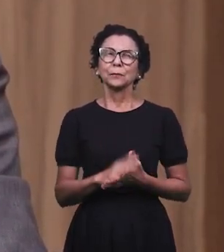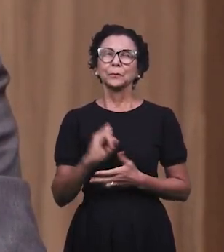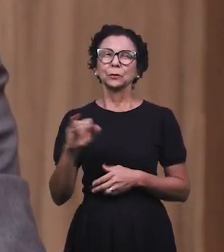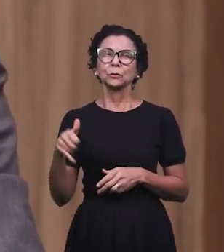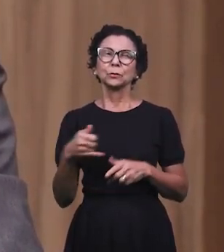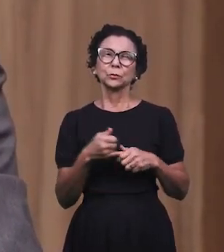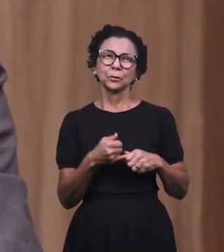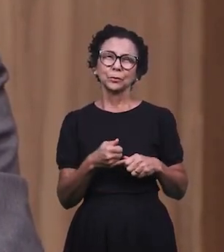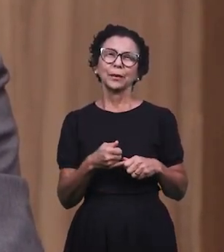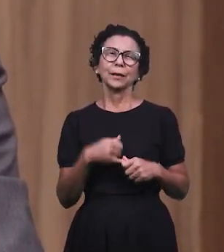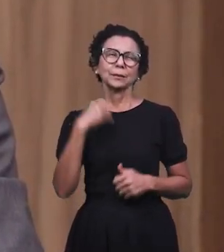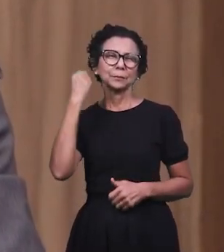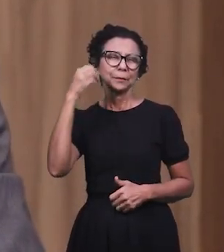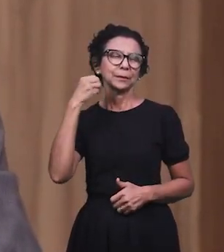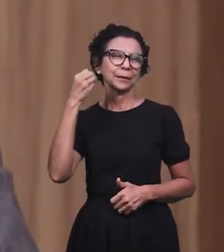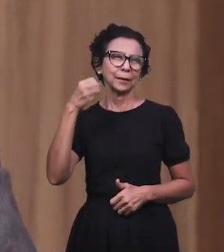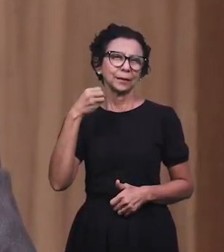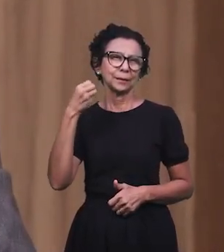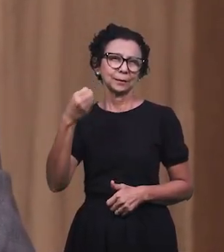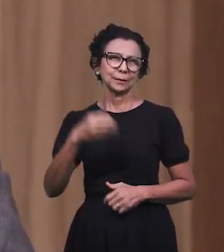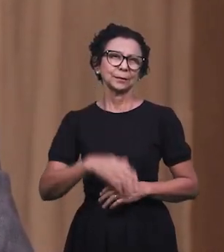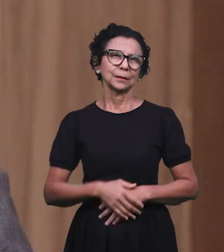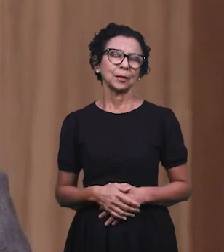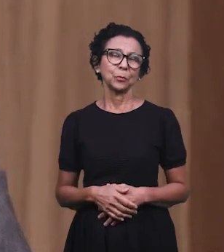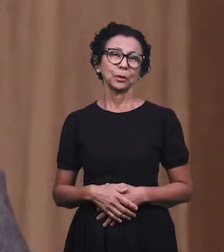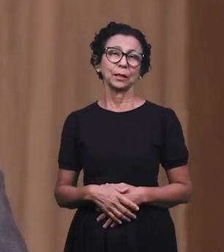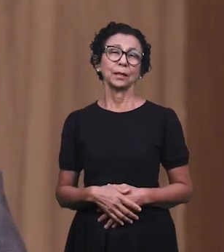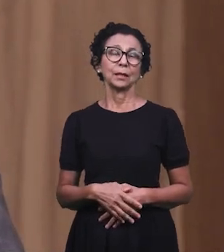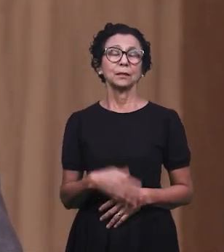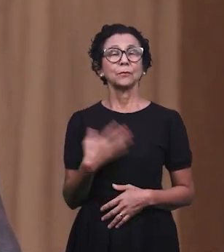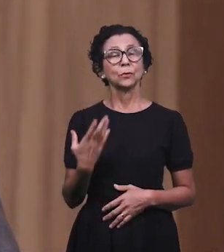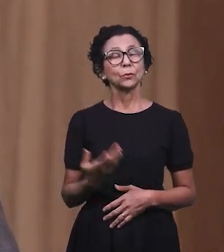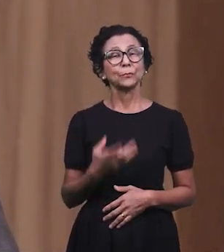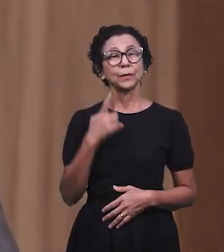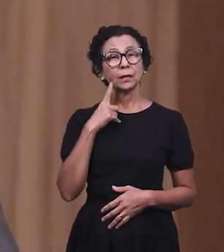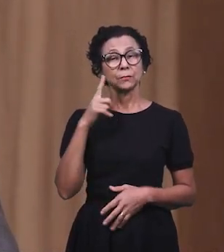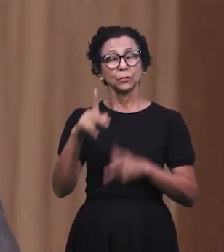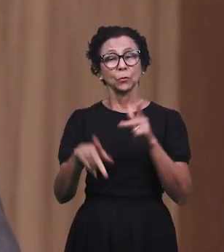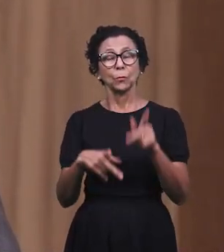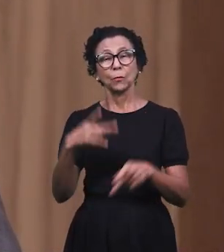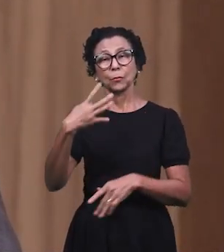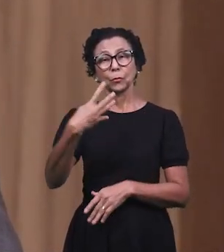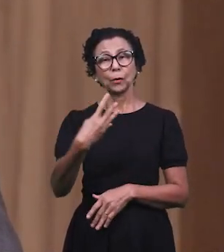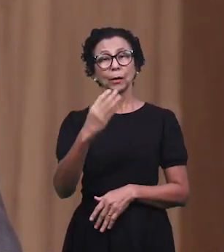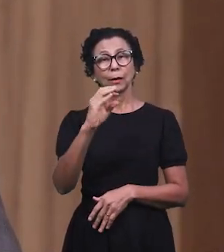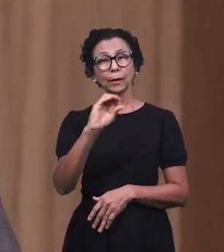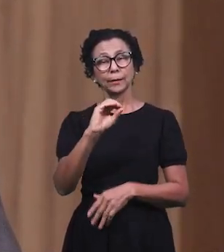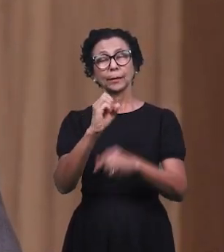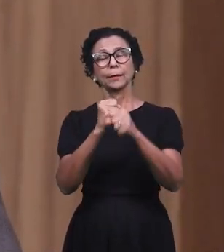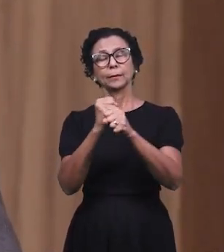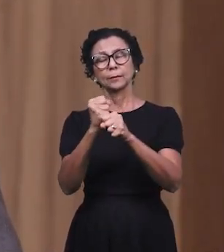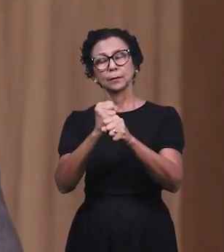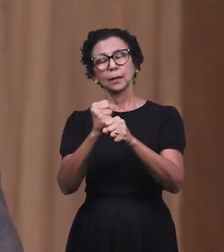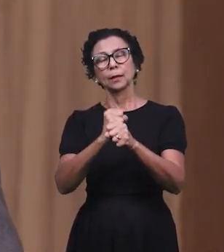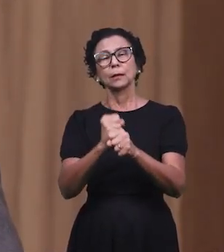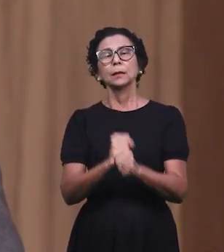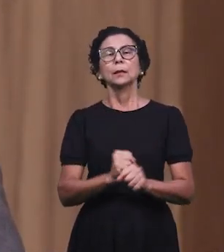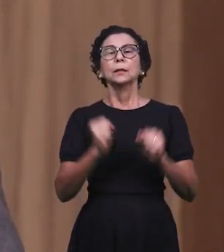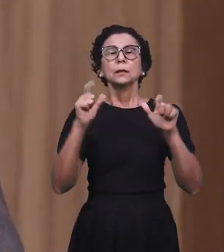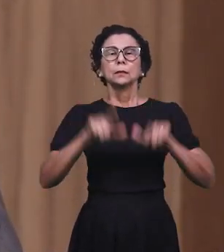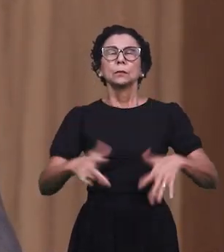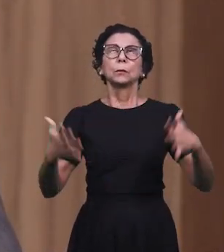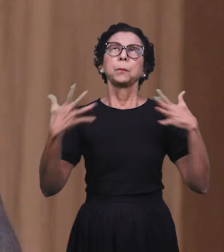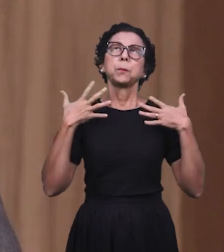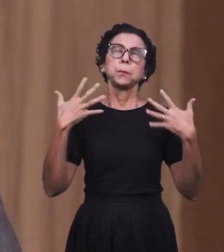da logística, porque durante 40 anos ele viu ali o povo caminhar no deserto, um lugar difícil, né? E ali não